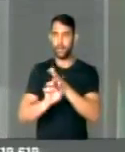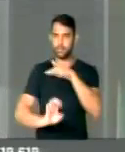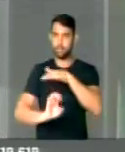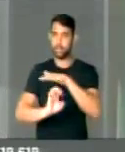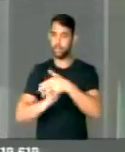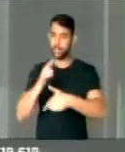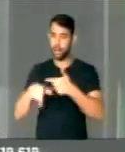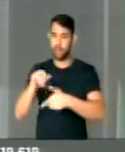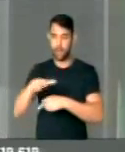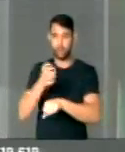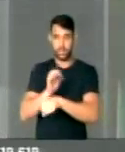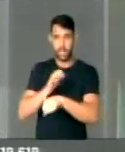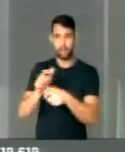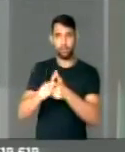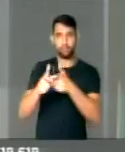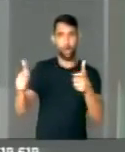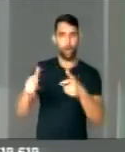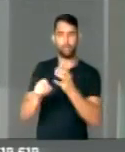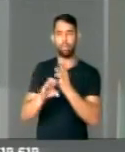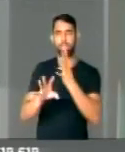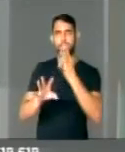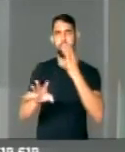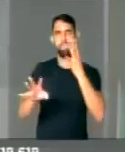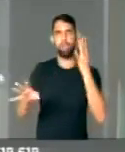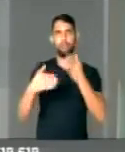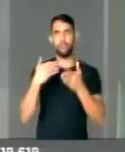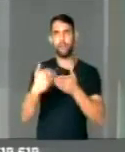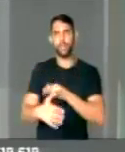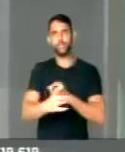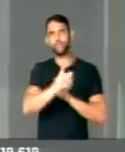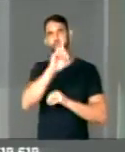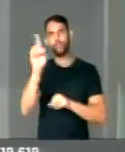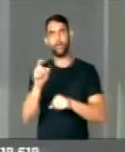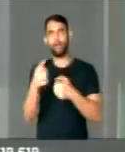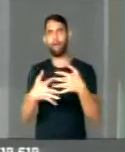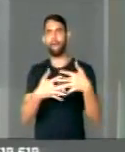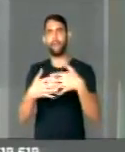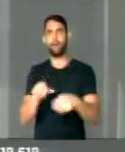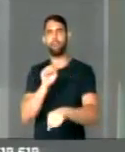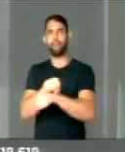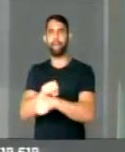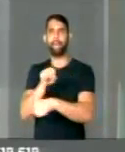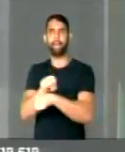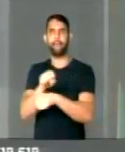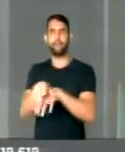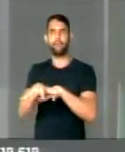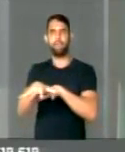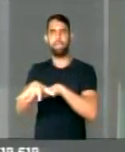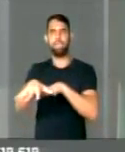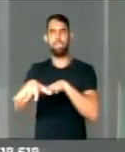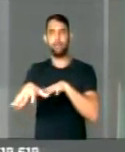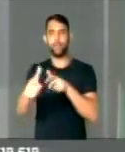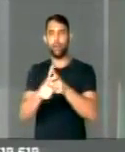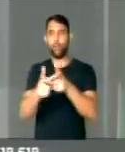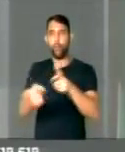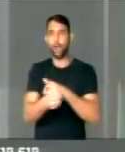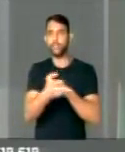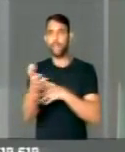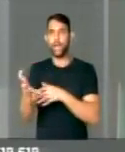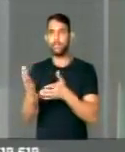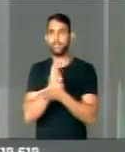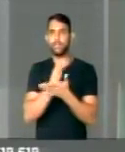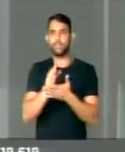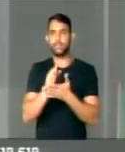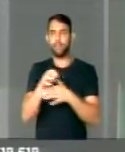empresas que ali operam, era imensa, gigantesca, ali se perdiam dias parados. Agora a realidade é outra. Há um aumento no volume